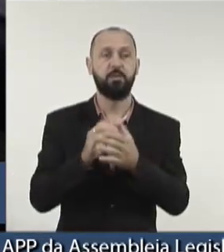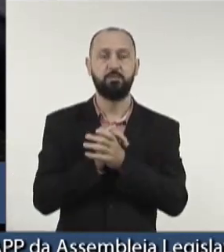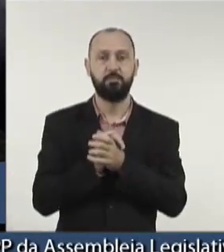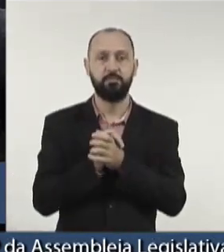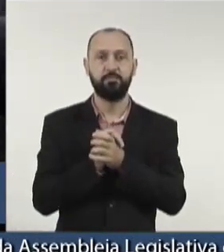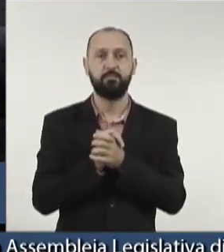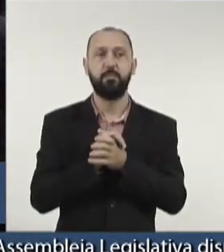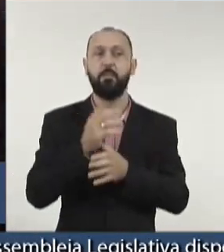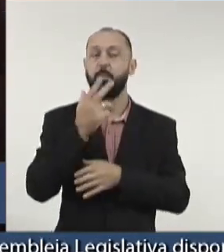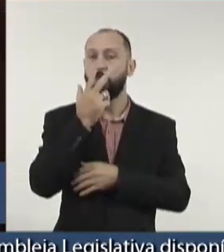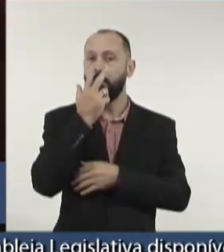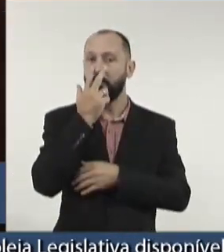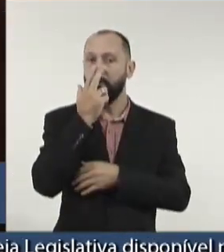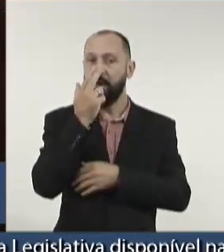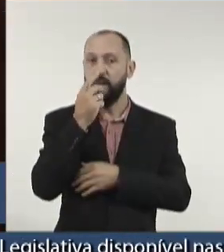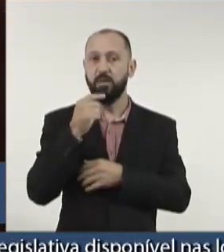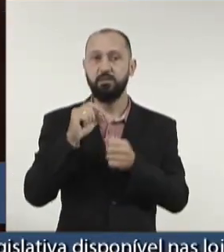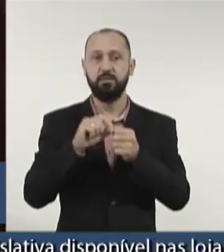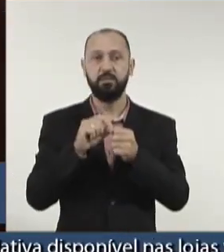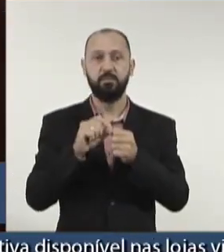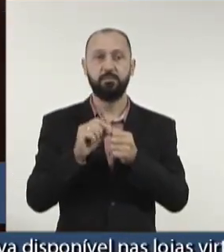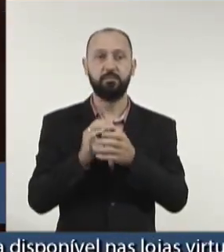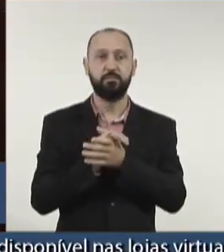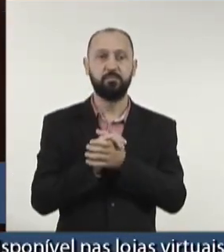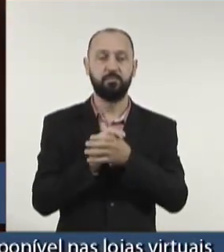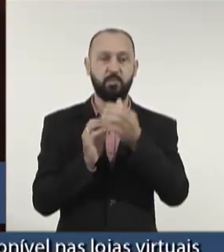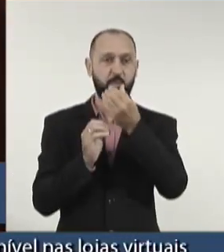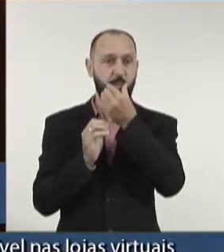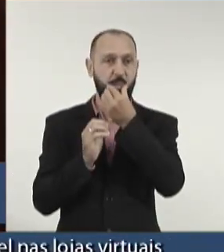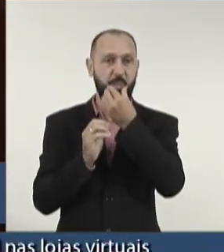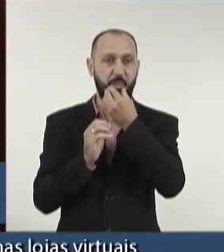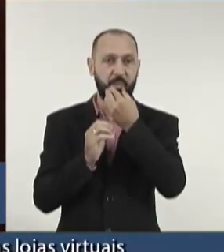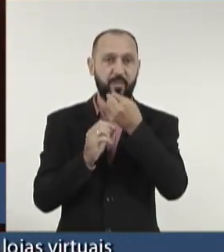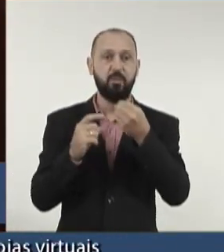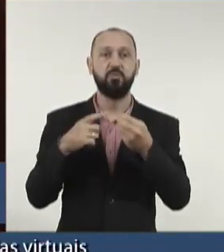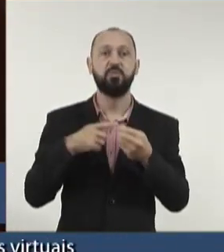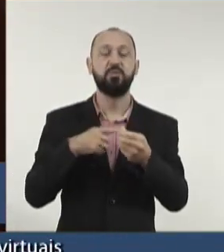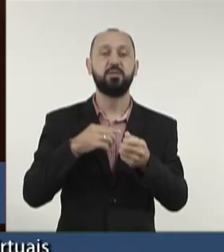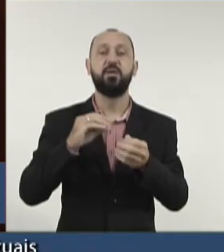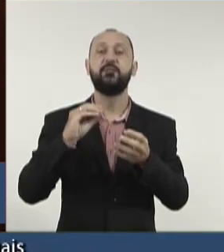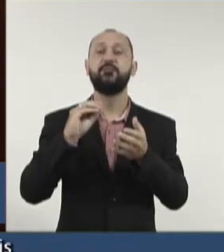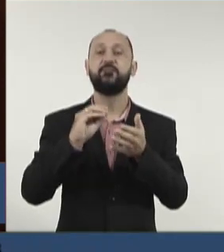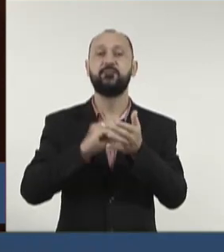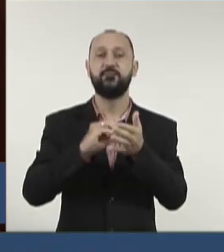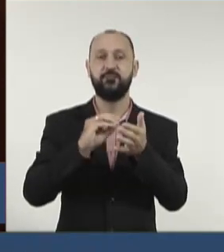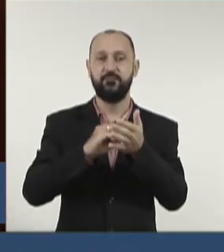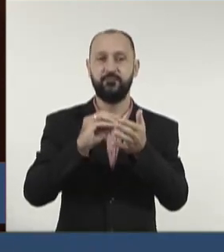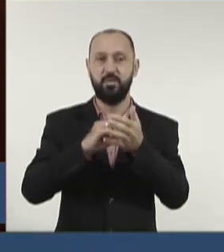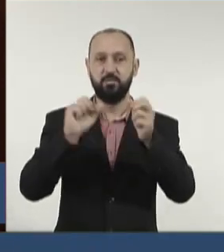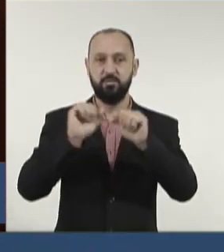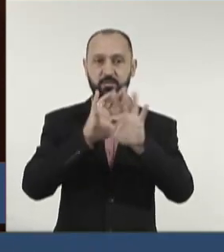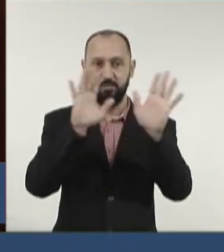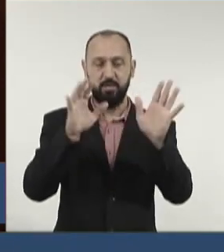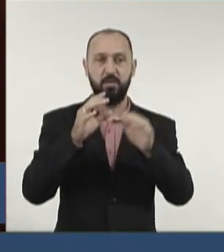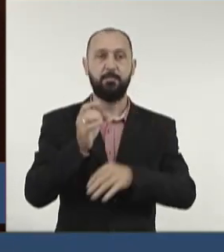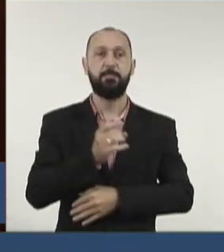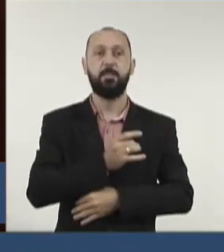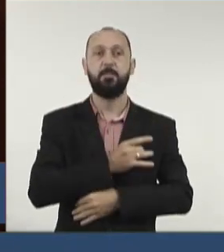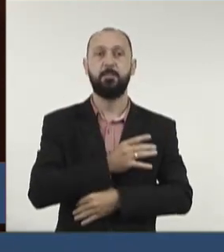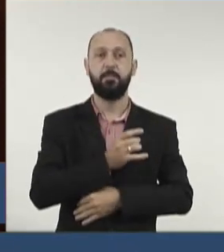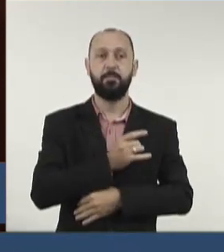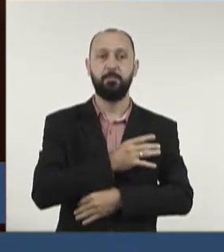parece que está sendo descumprido. Onde tem falta de transparência, medo,